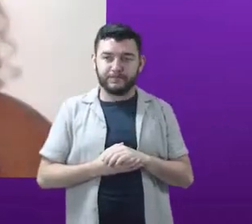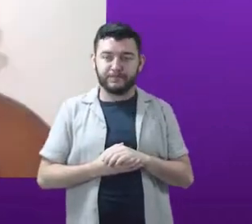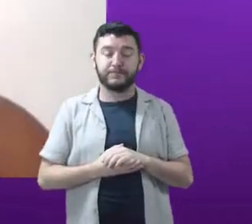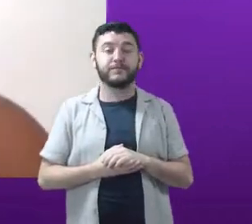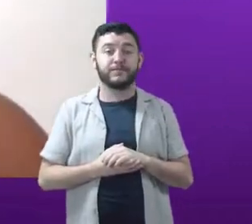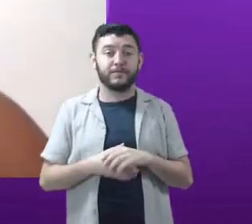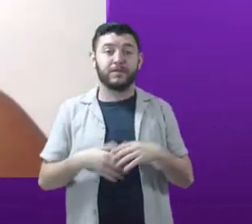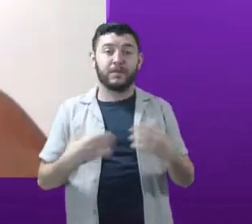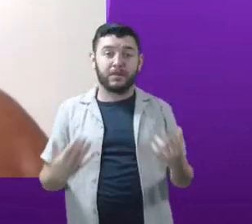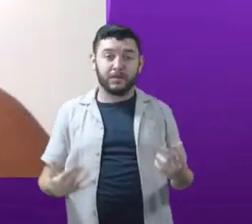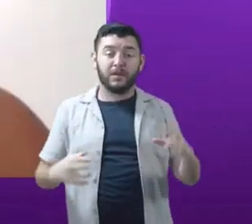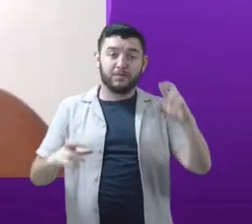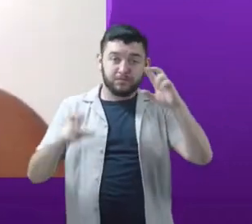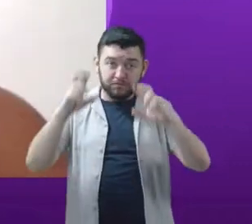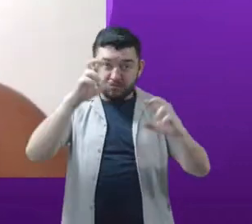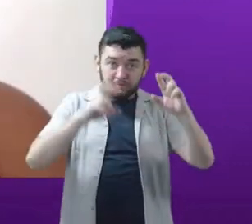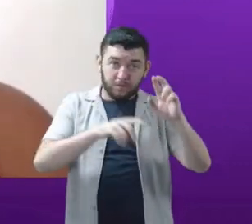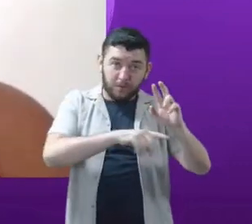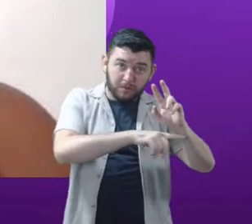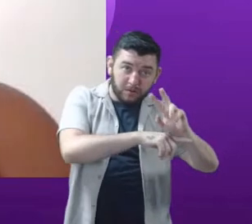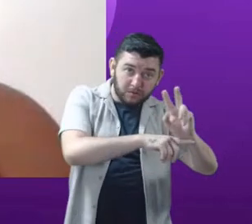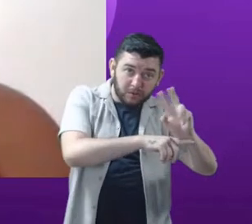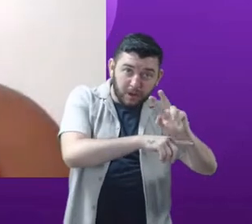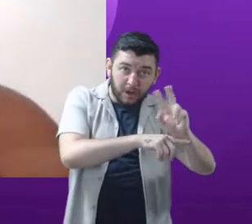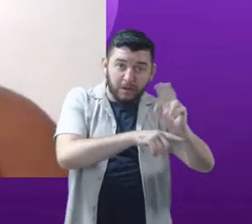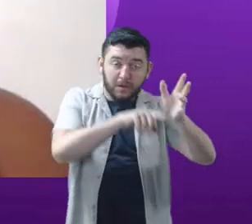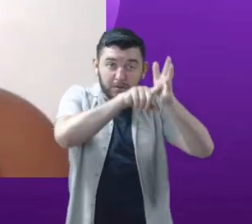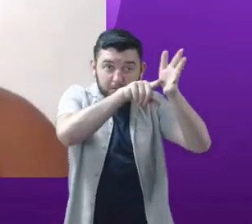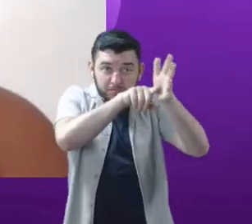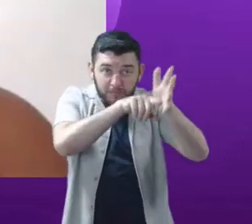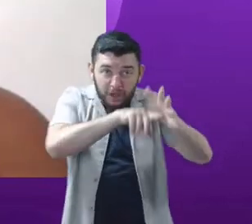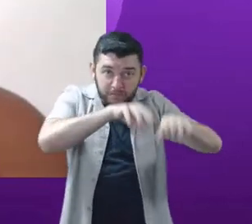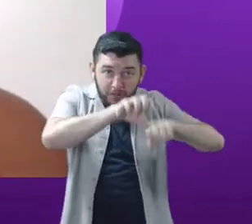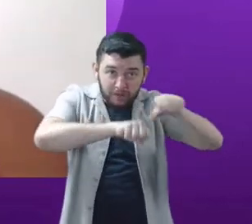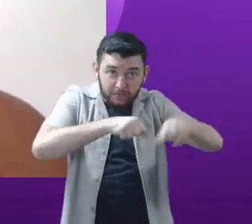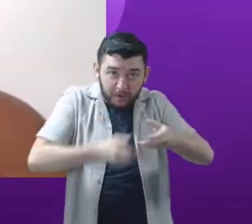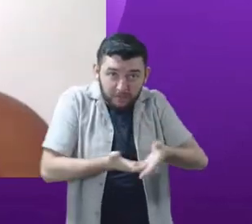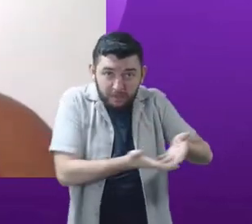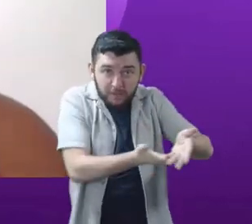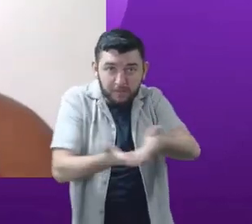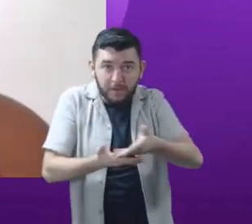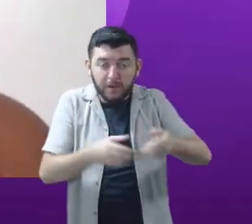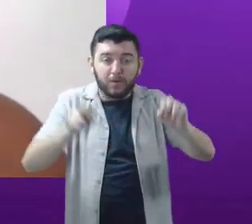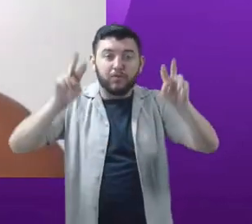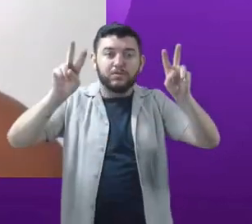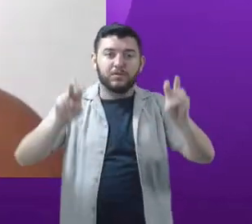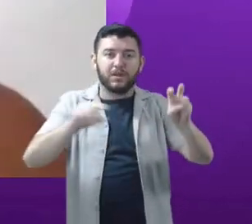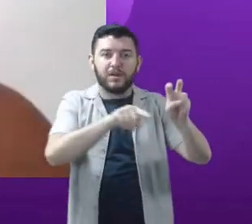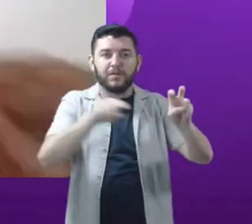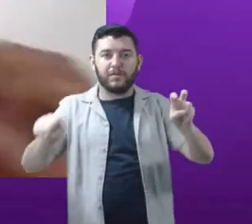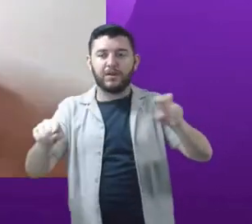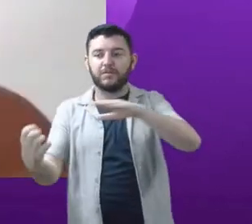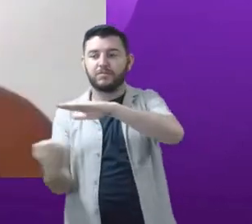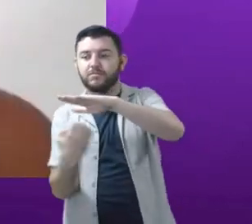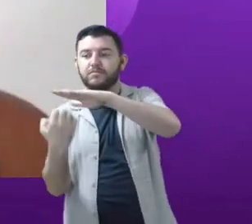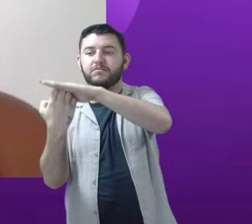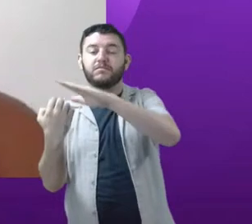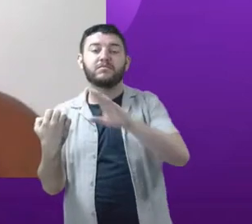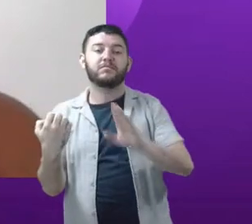processo de monitoração e de estudo sobre a ação da Braskem aqui